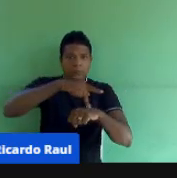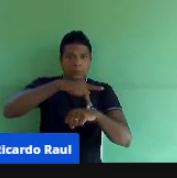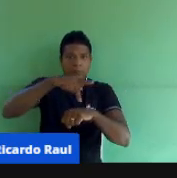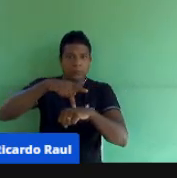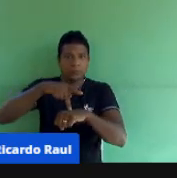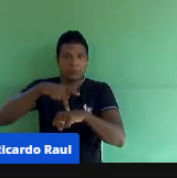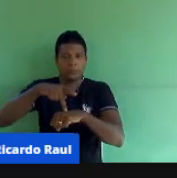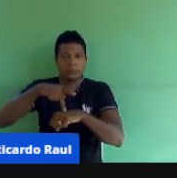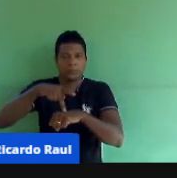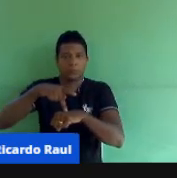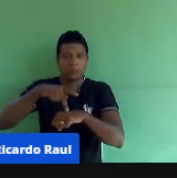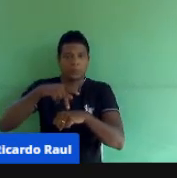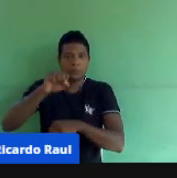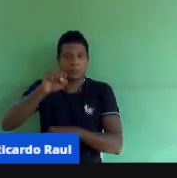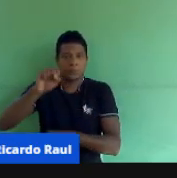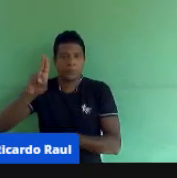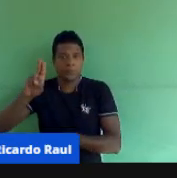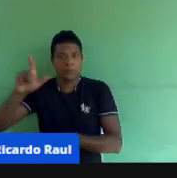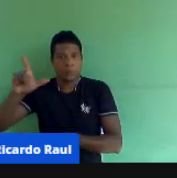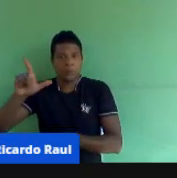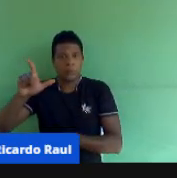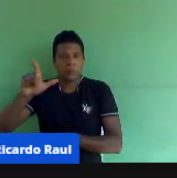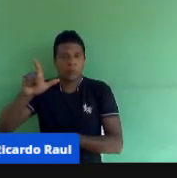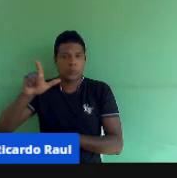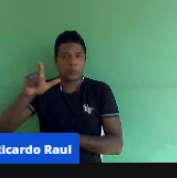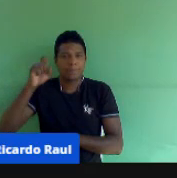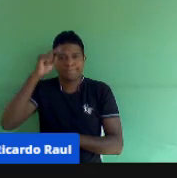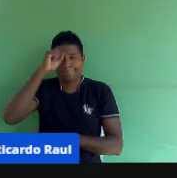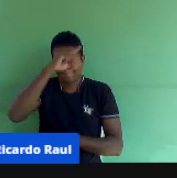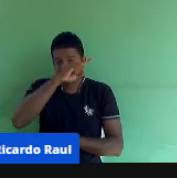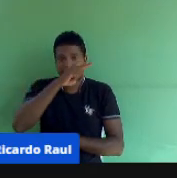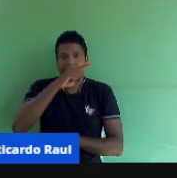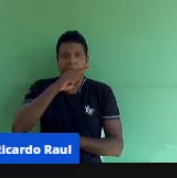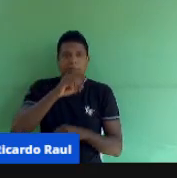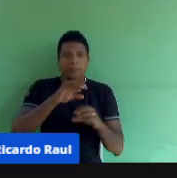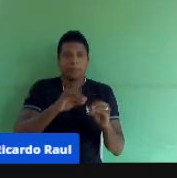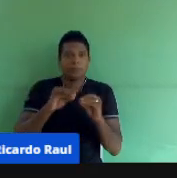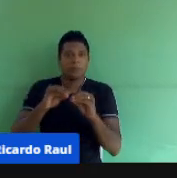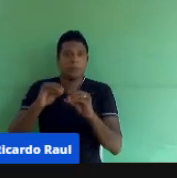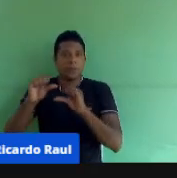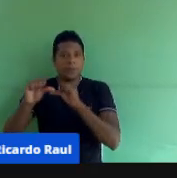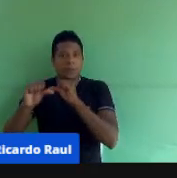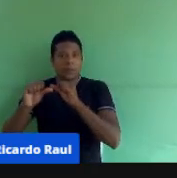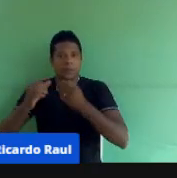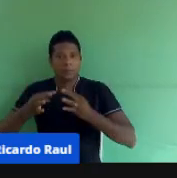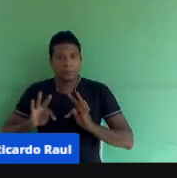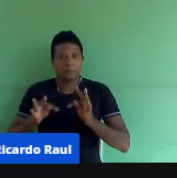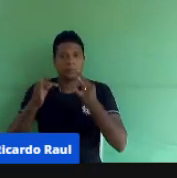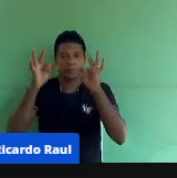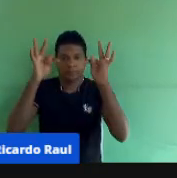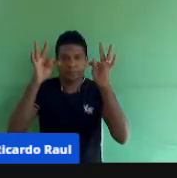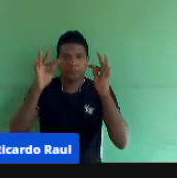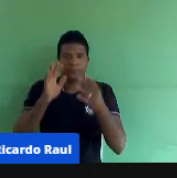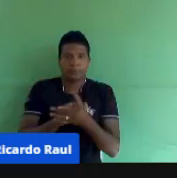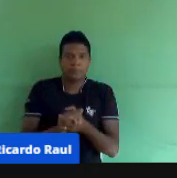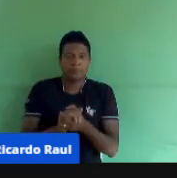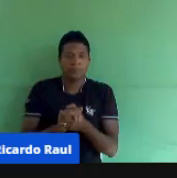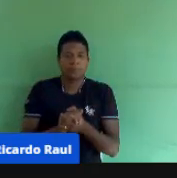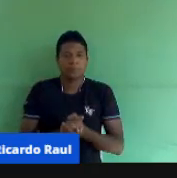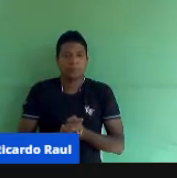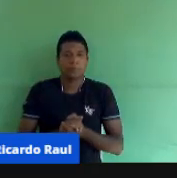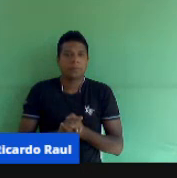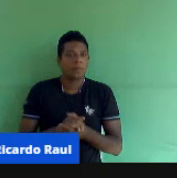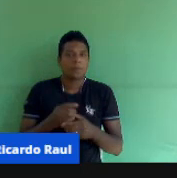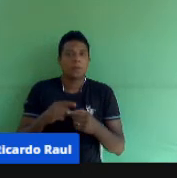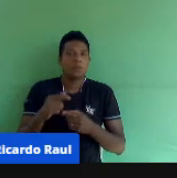sul, as coisas vão ser complicadas se eu não transferir tecnologia, né, e nem sempre com a transferência de tecnologia a gente vai resolver, porque não